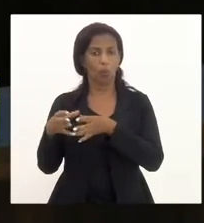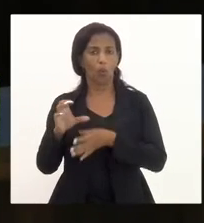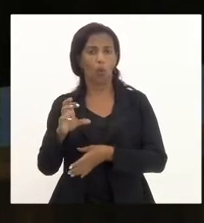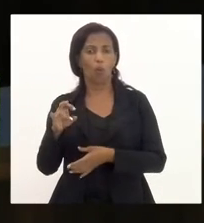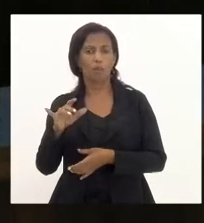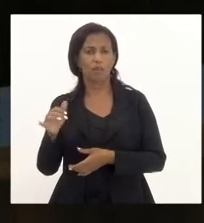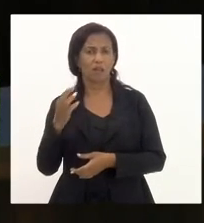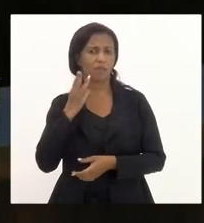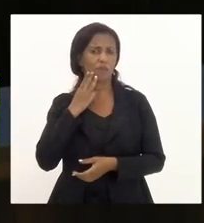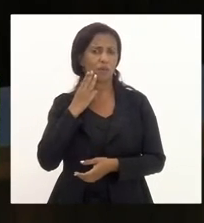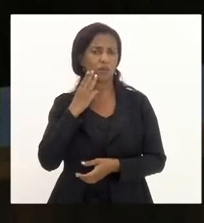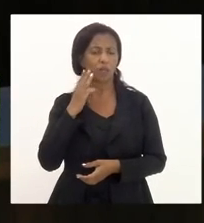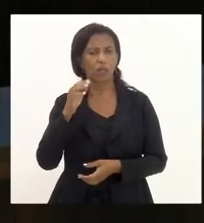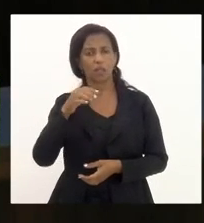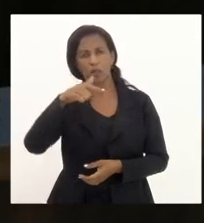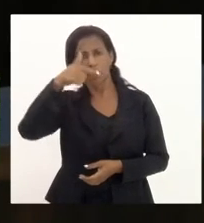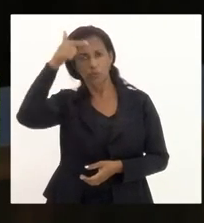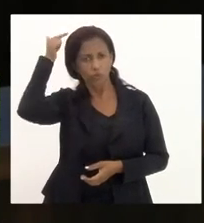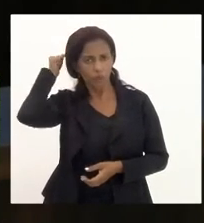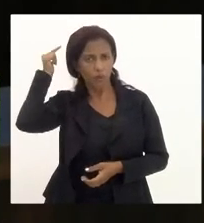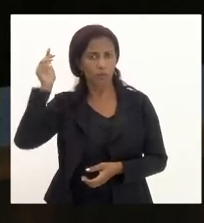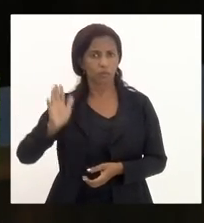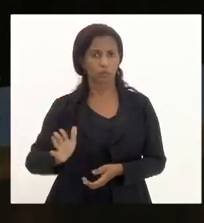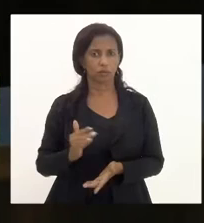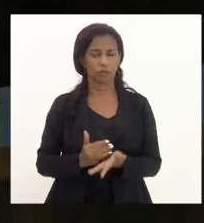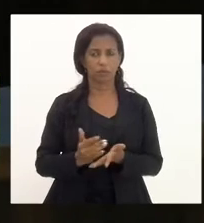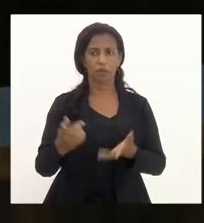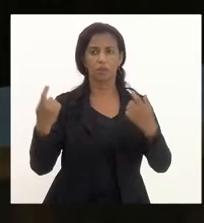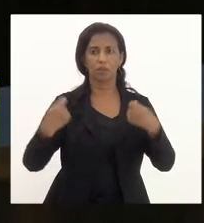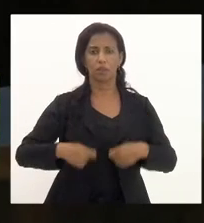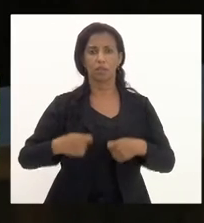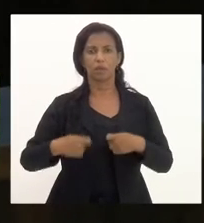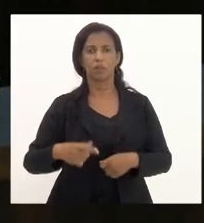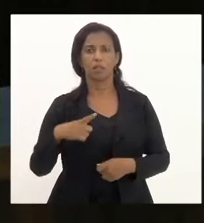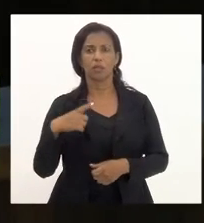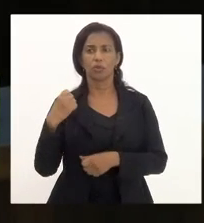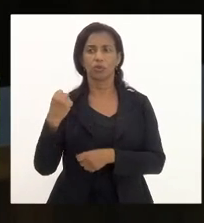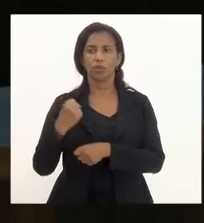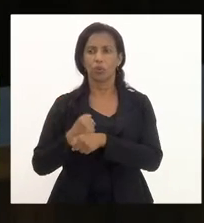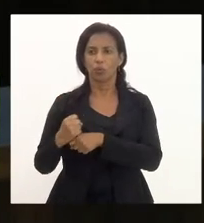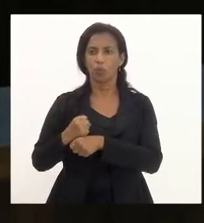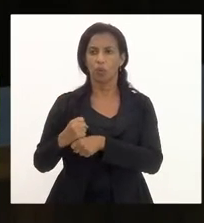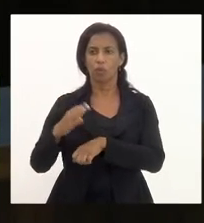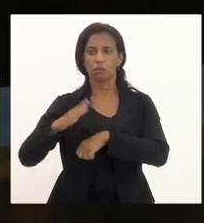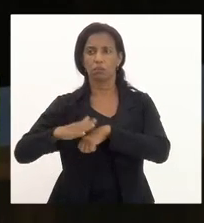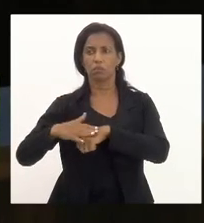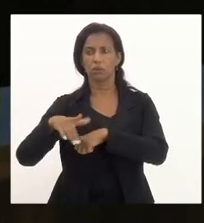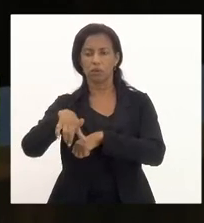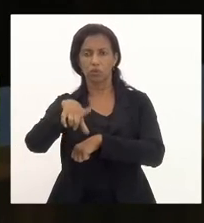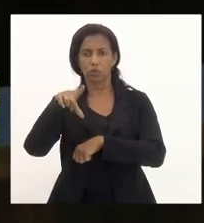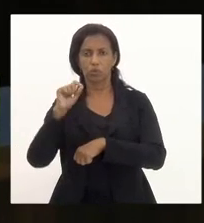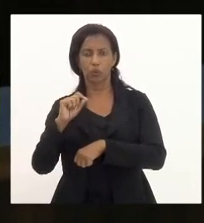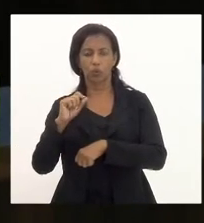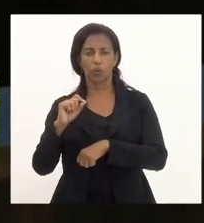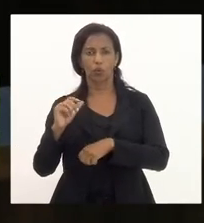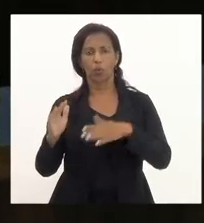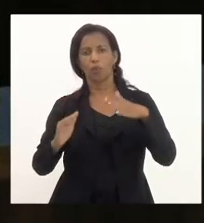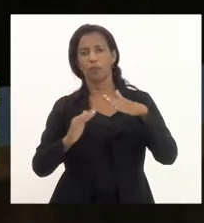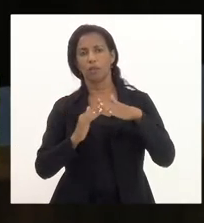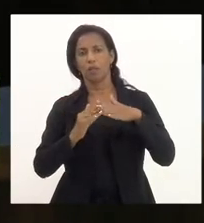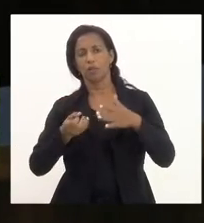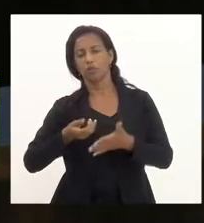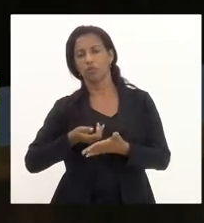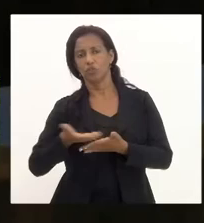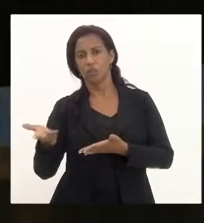fica um deputado waldeck Deputado Luiz Paulo da necessidade de que o ano para ser escolhido como teto de